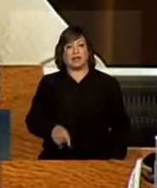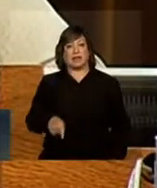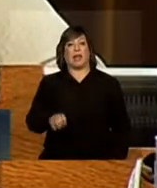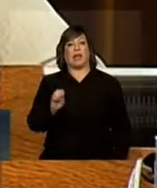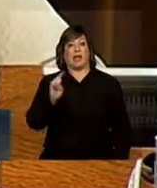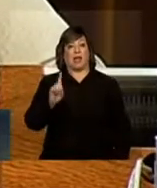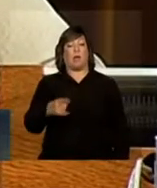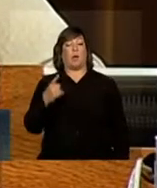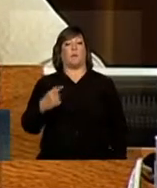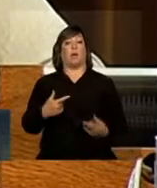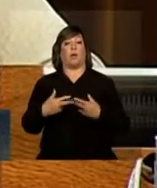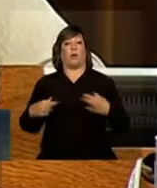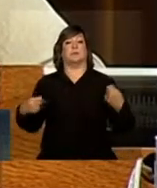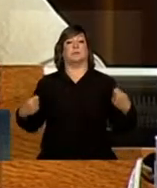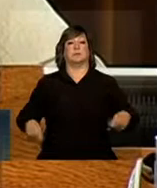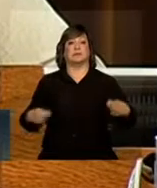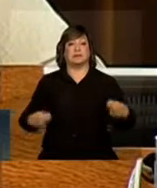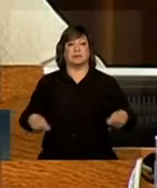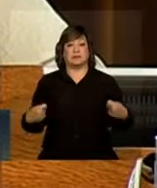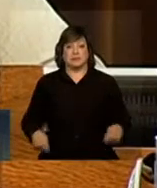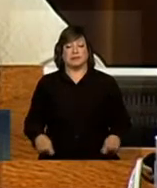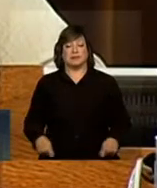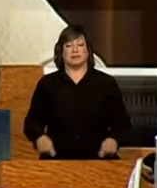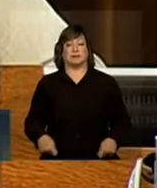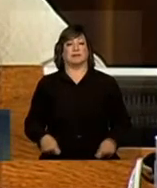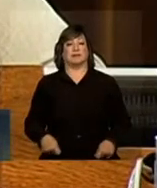uma coisa que deve ser